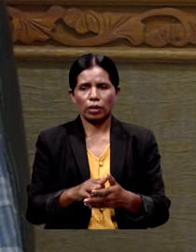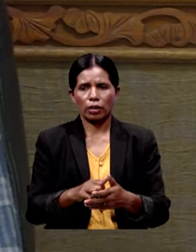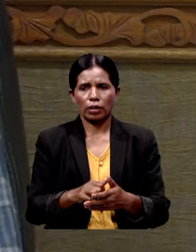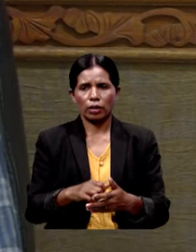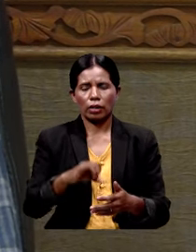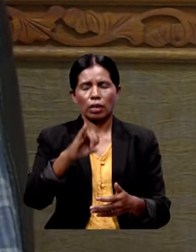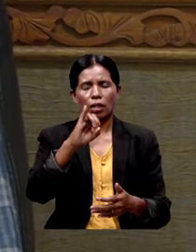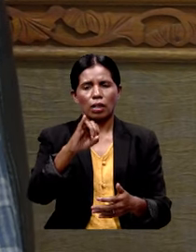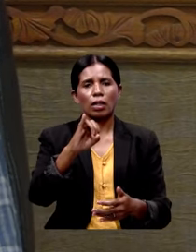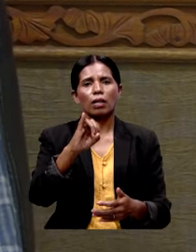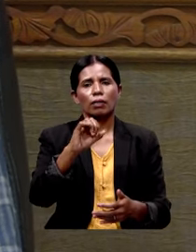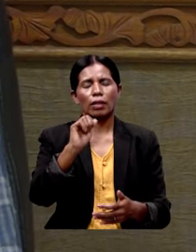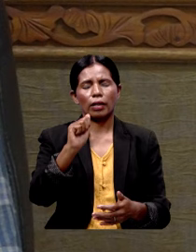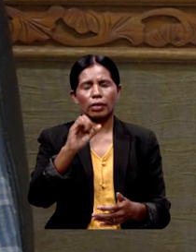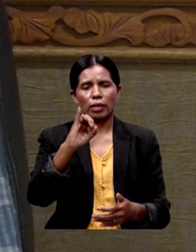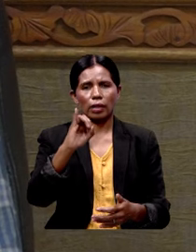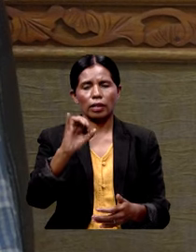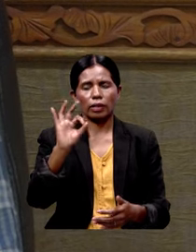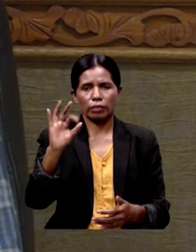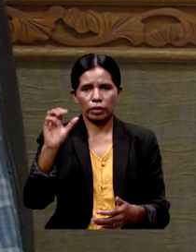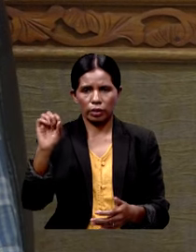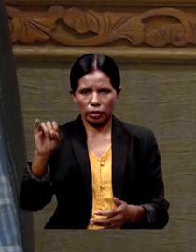inclui aí faz a cada